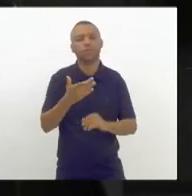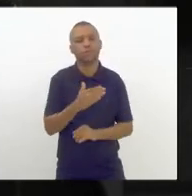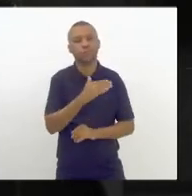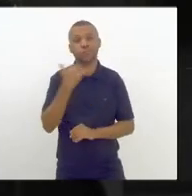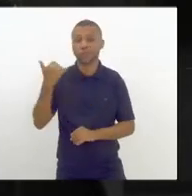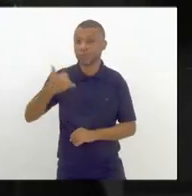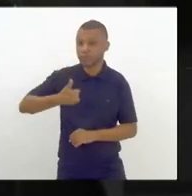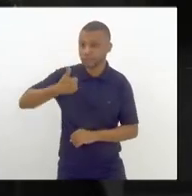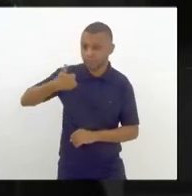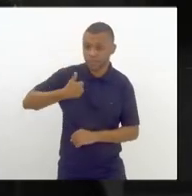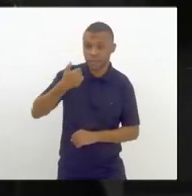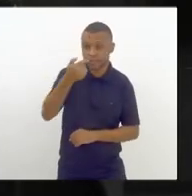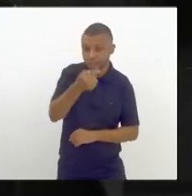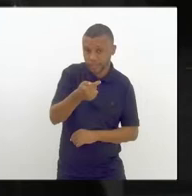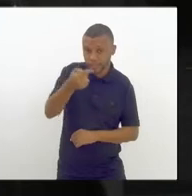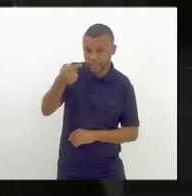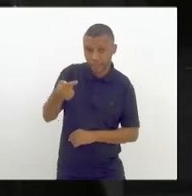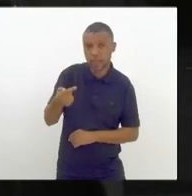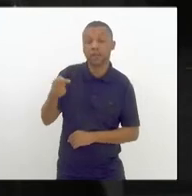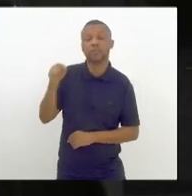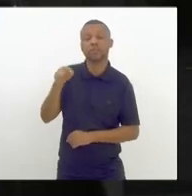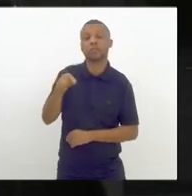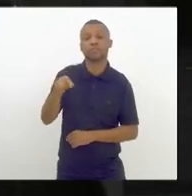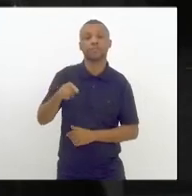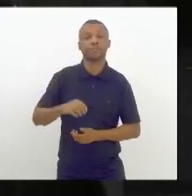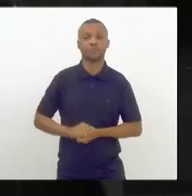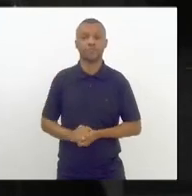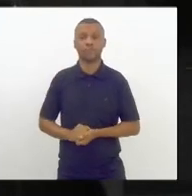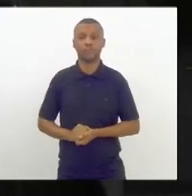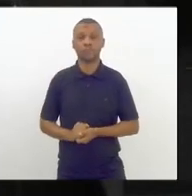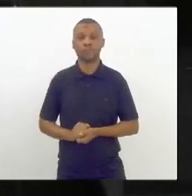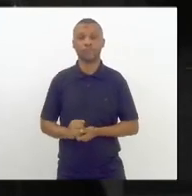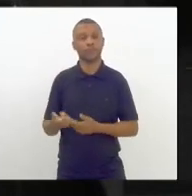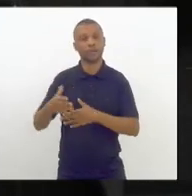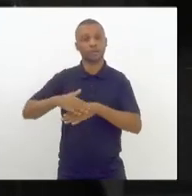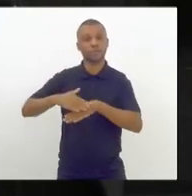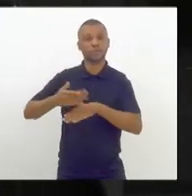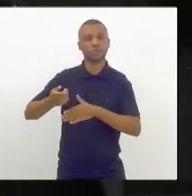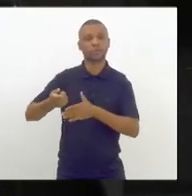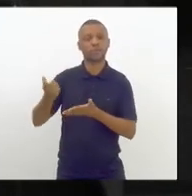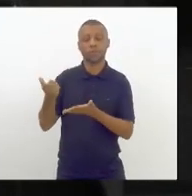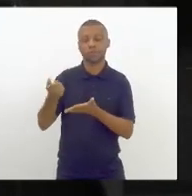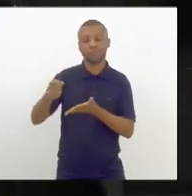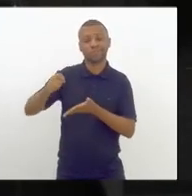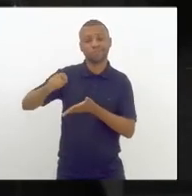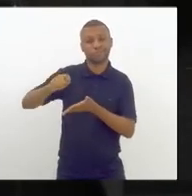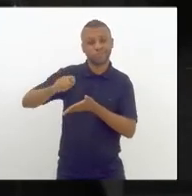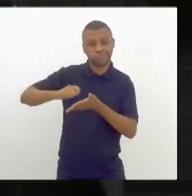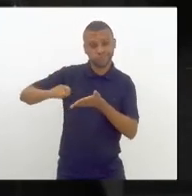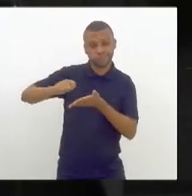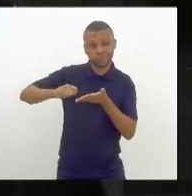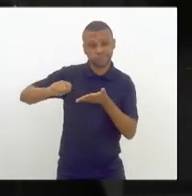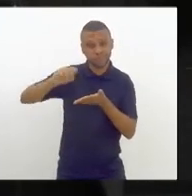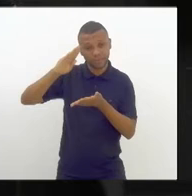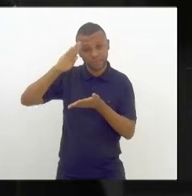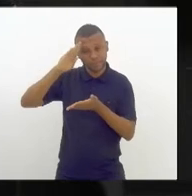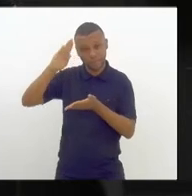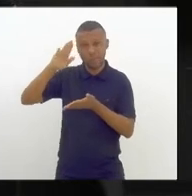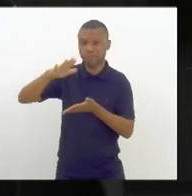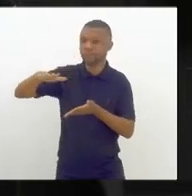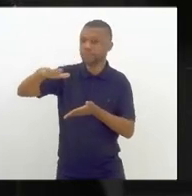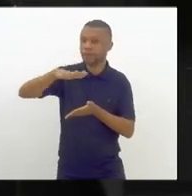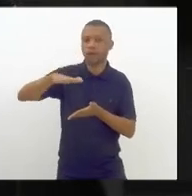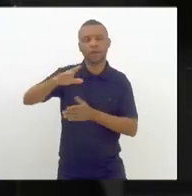quase 80 anos aos 77 anos ele que deu escreveu uma das páginas mais importantes da cultura de Niterói